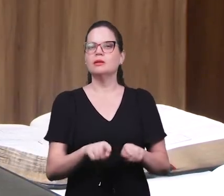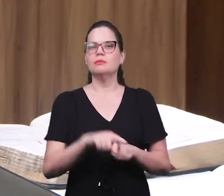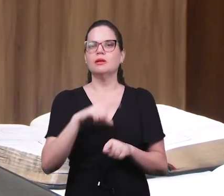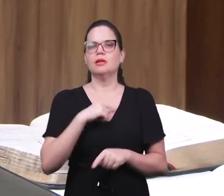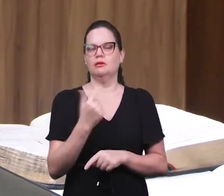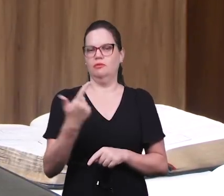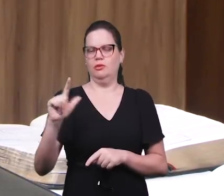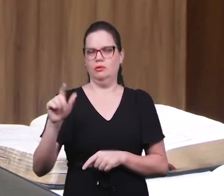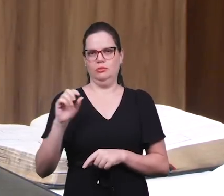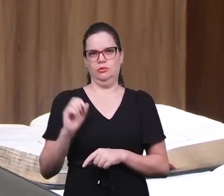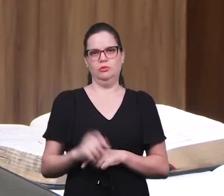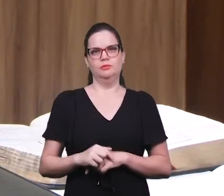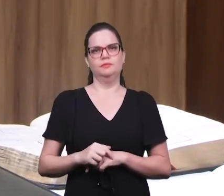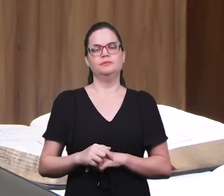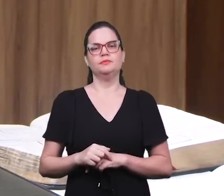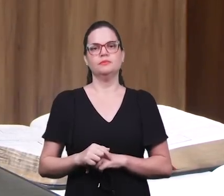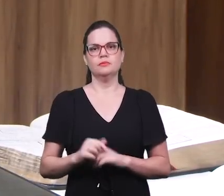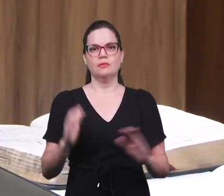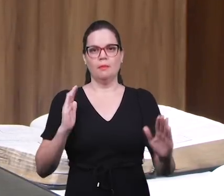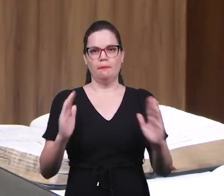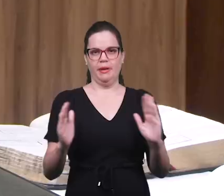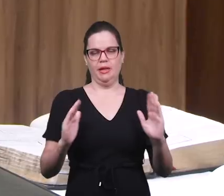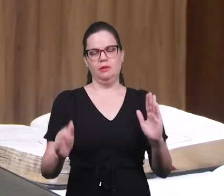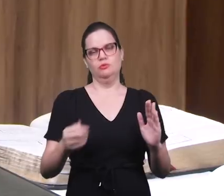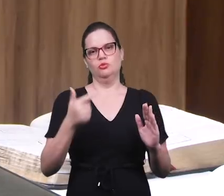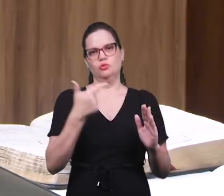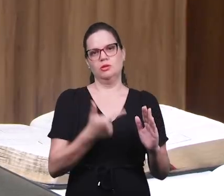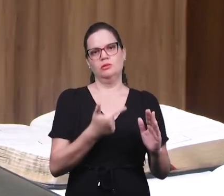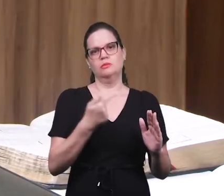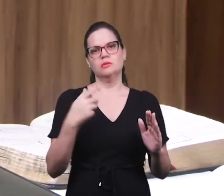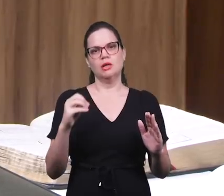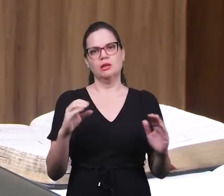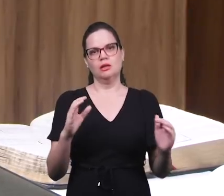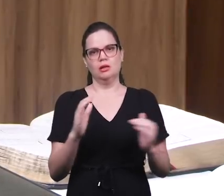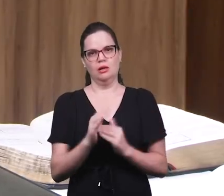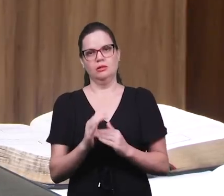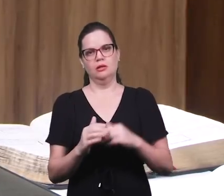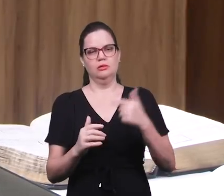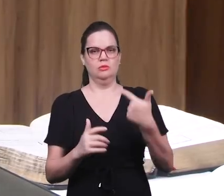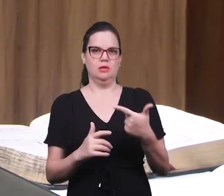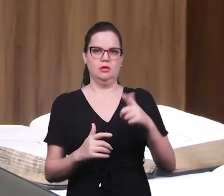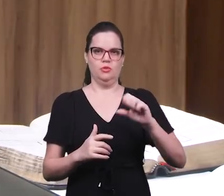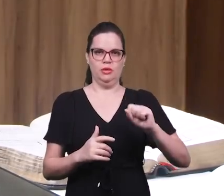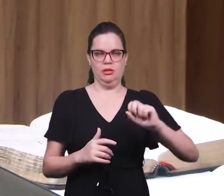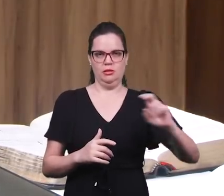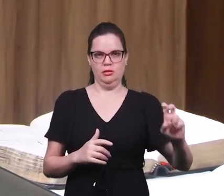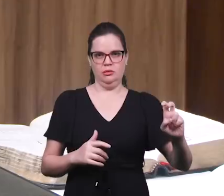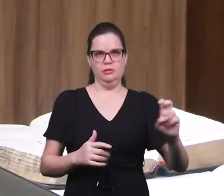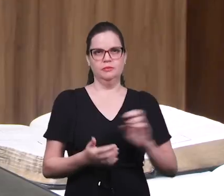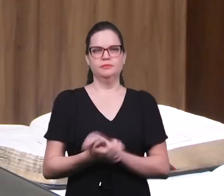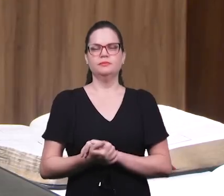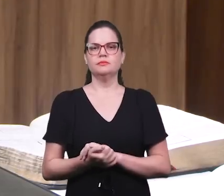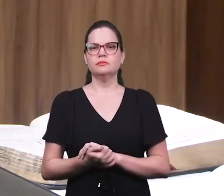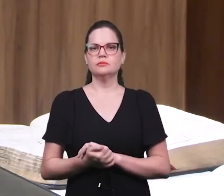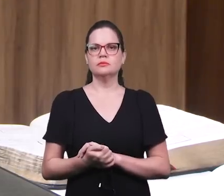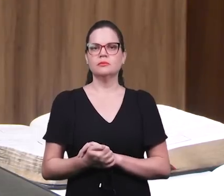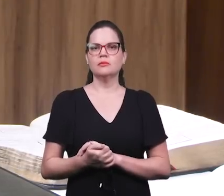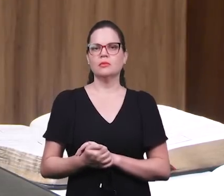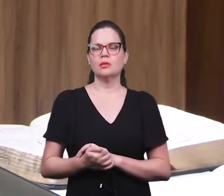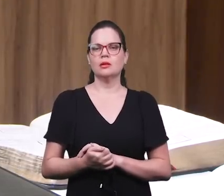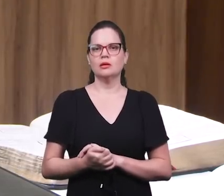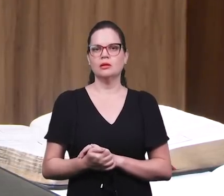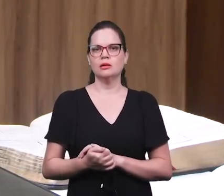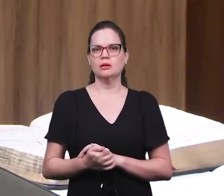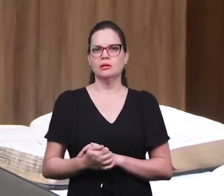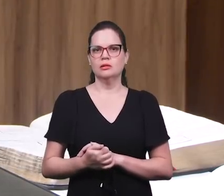Aureliano 270, 275. Então, Aureliano, foi um fato que aconteceu com ele, Aureliano foi um fato até